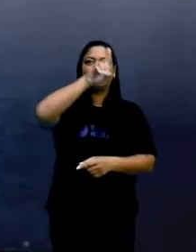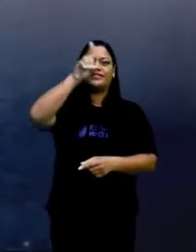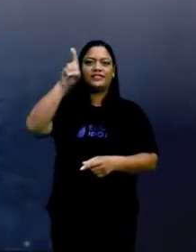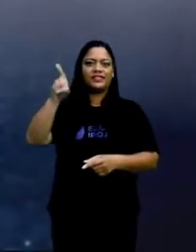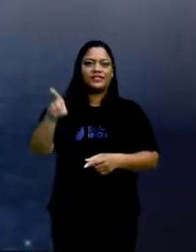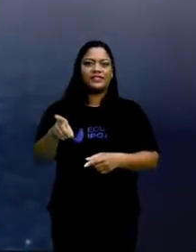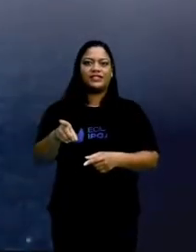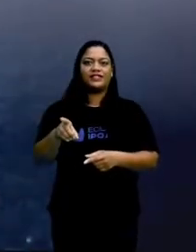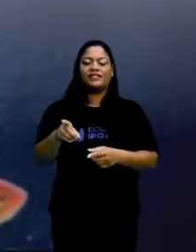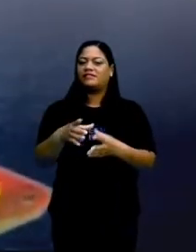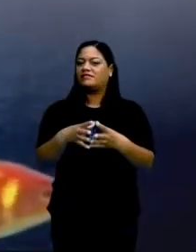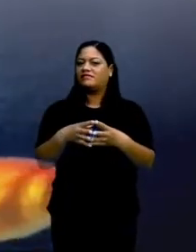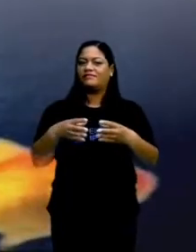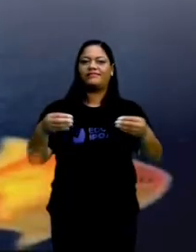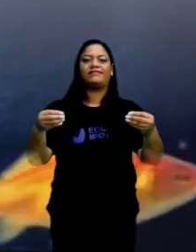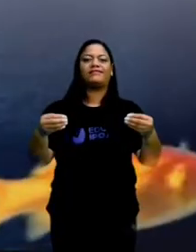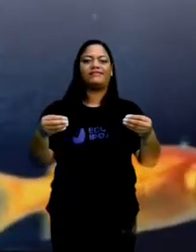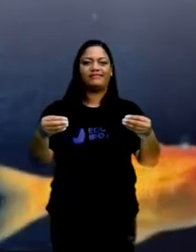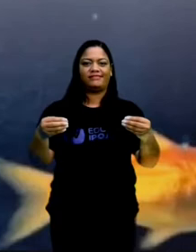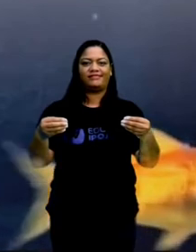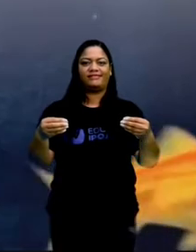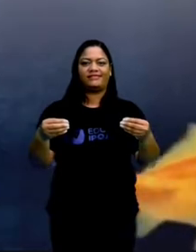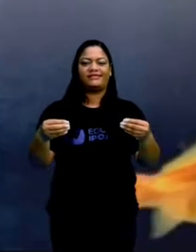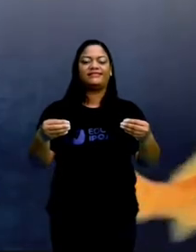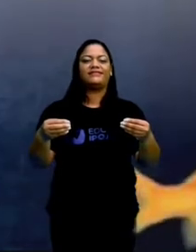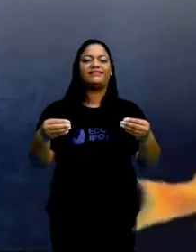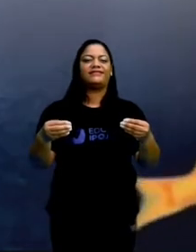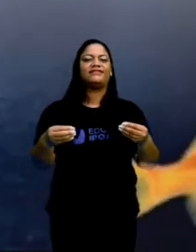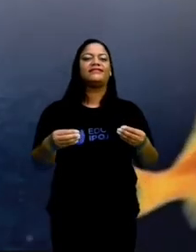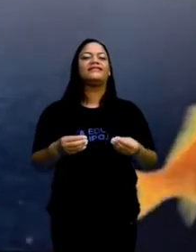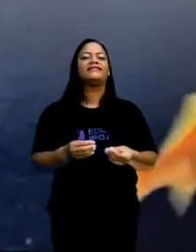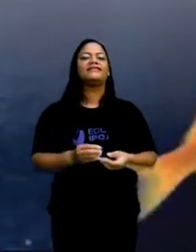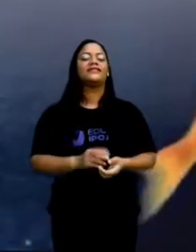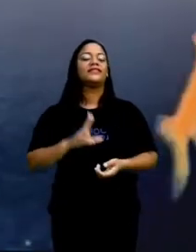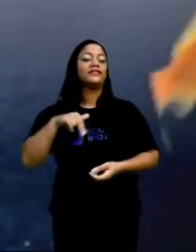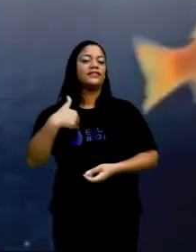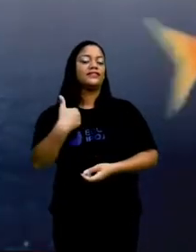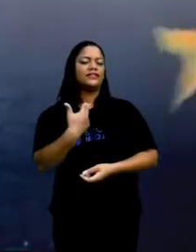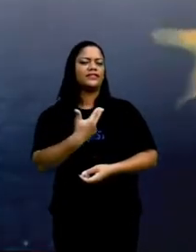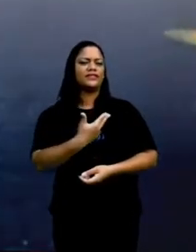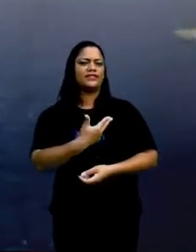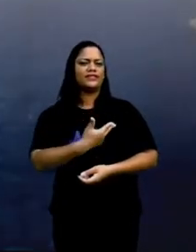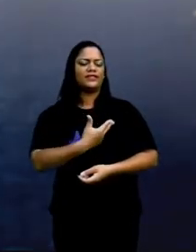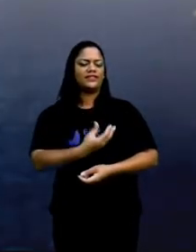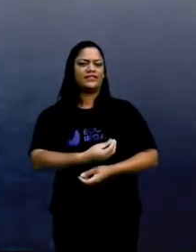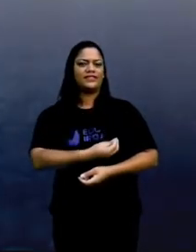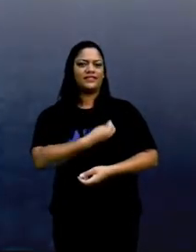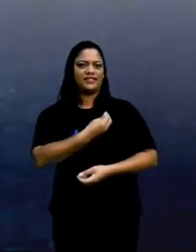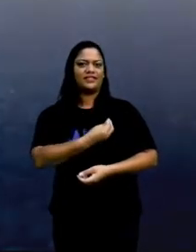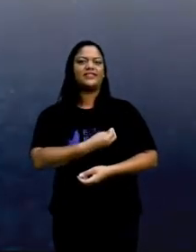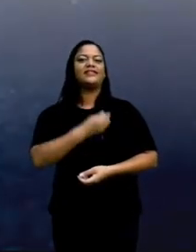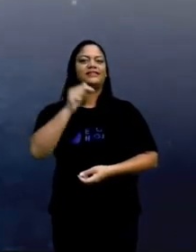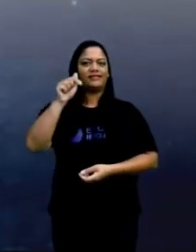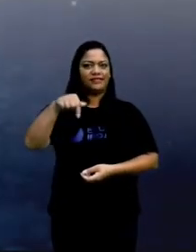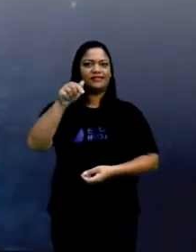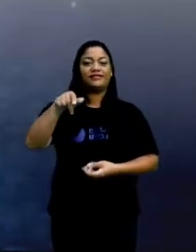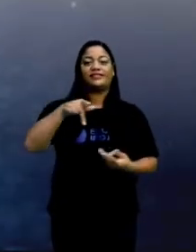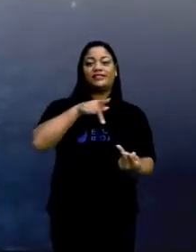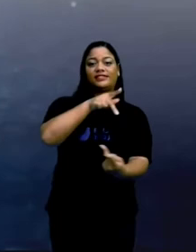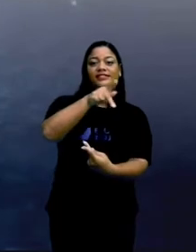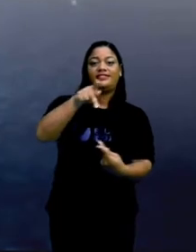dia a fonte seca. E o que vai ser então da nossa vida aqui